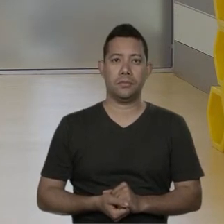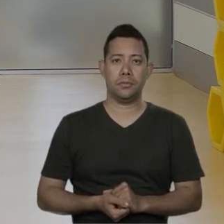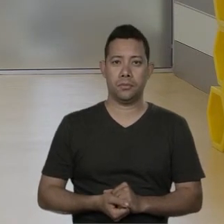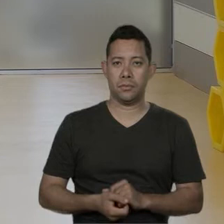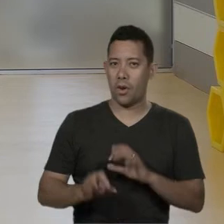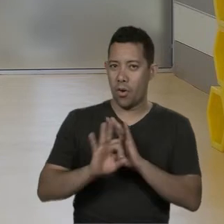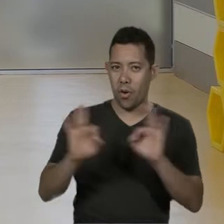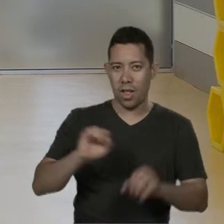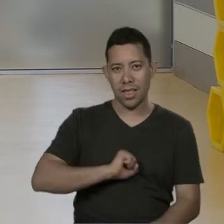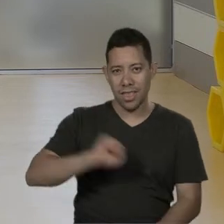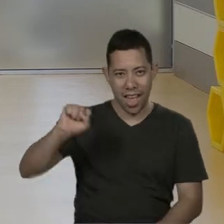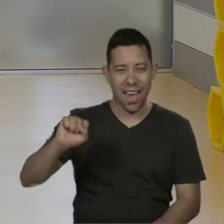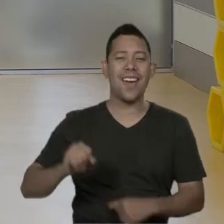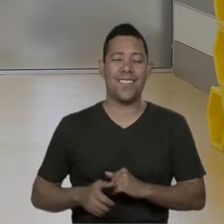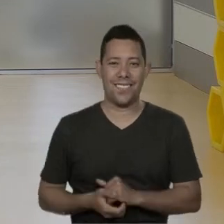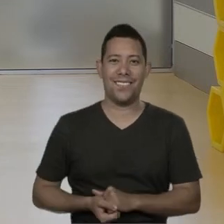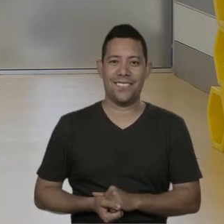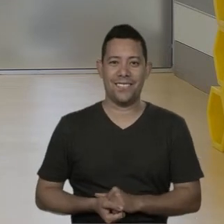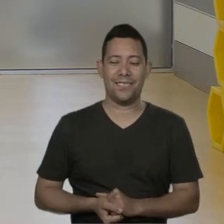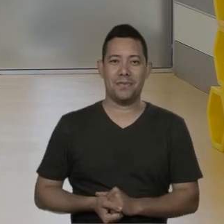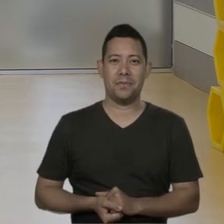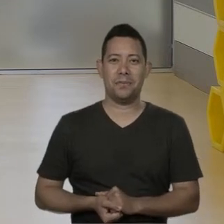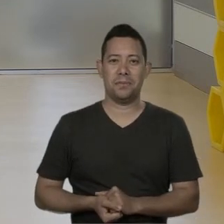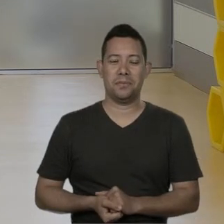Sucesso, galera, sucesso.